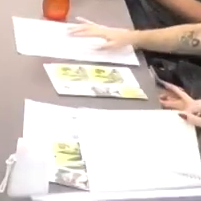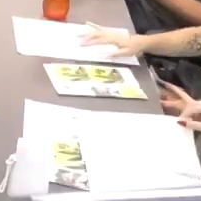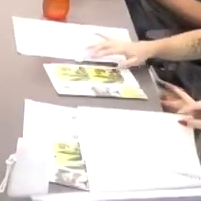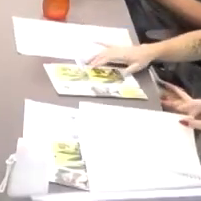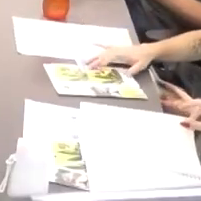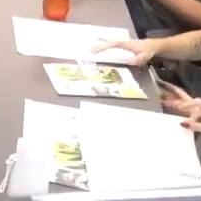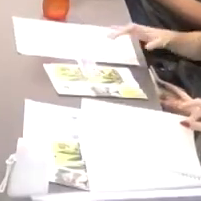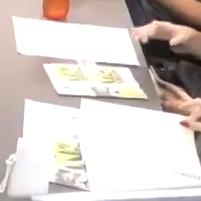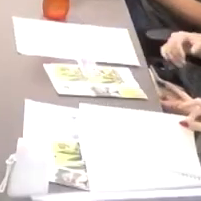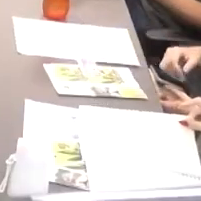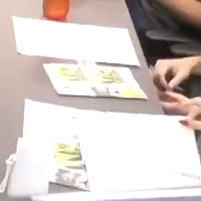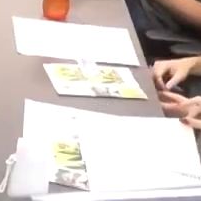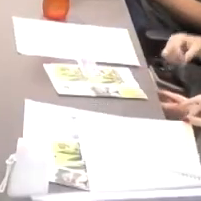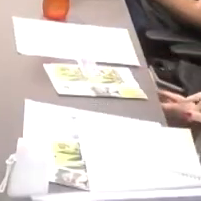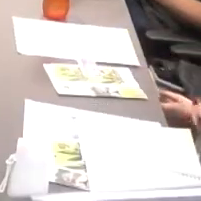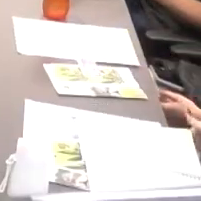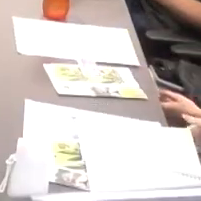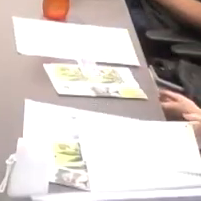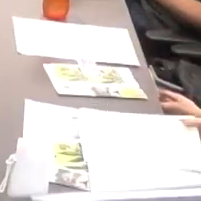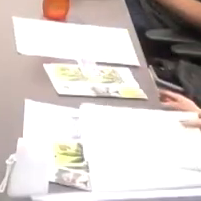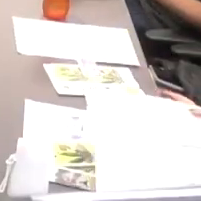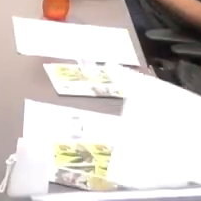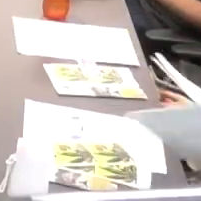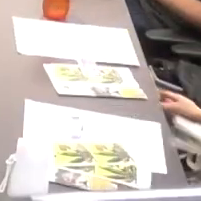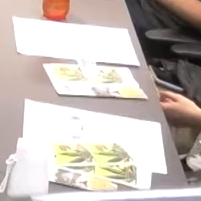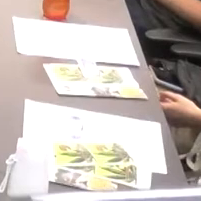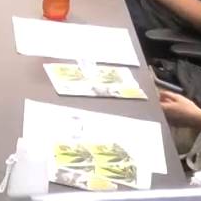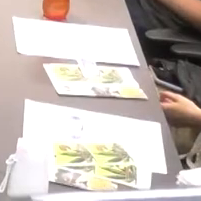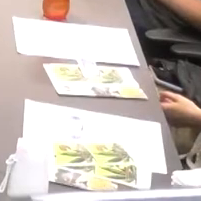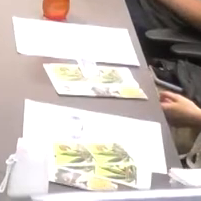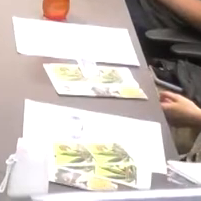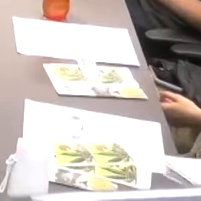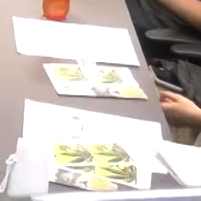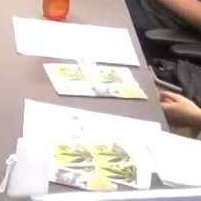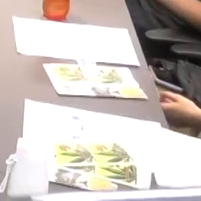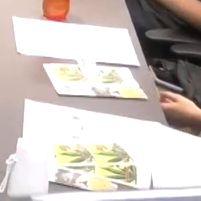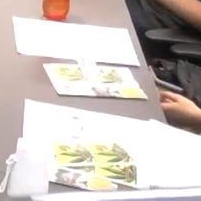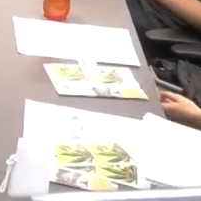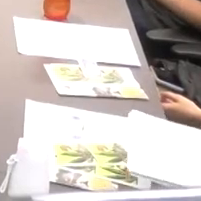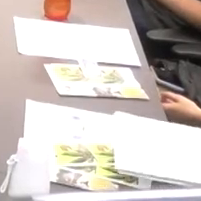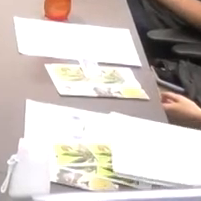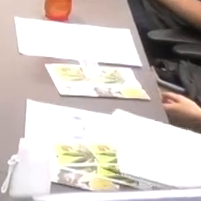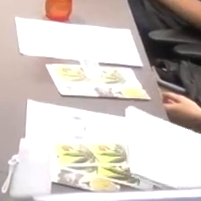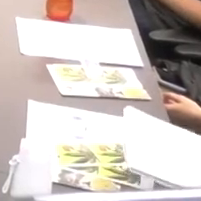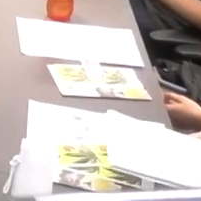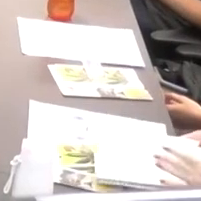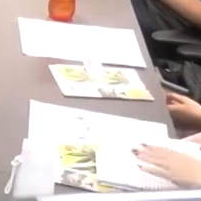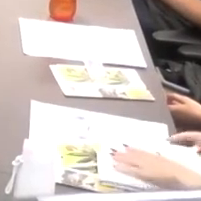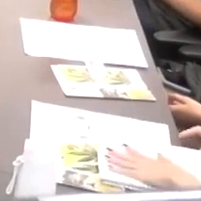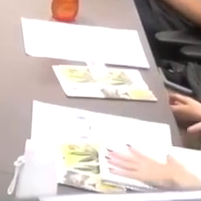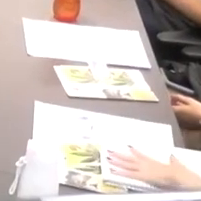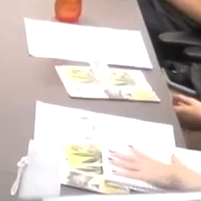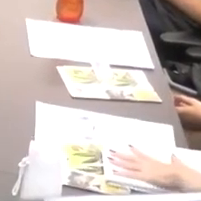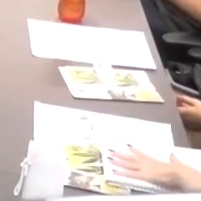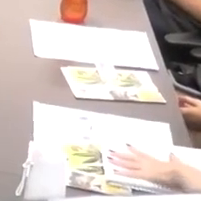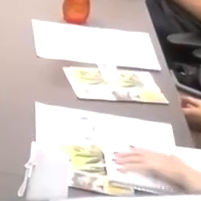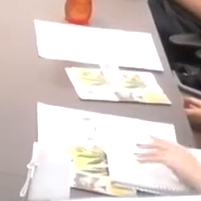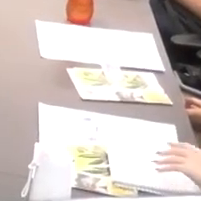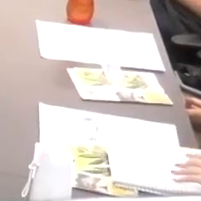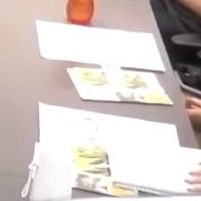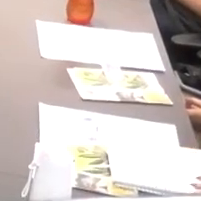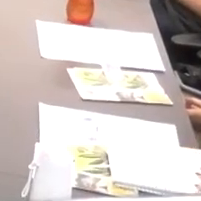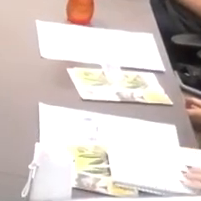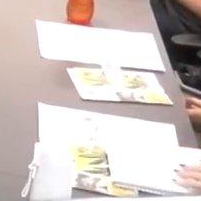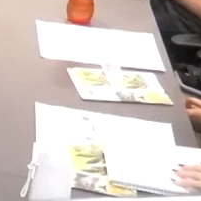E aí quantos quilos eu chamei aqui um dois três não mas ele vai chegar a gente ainda deve chegar o a Bia instante deixe alguns aqui para